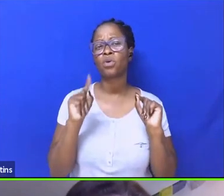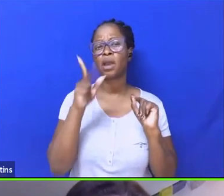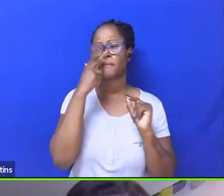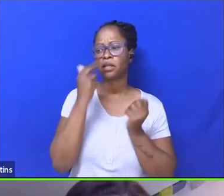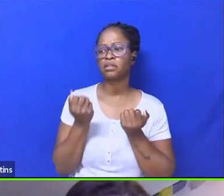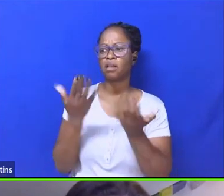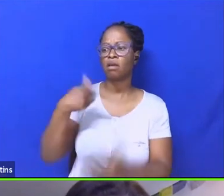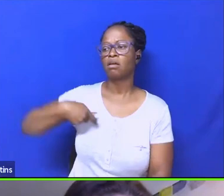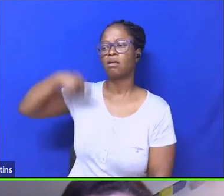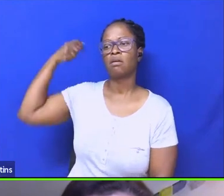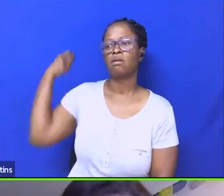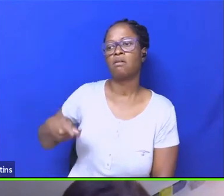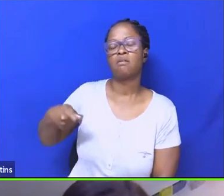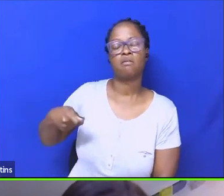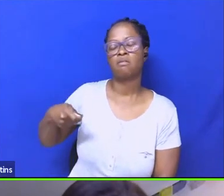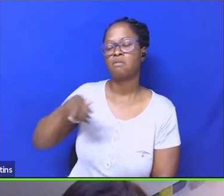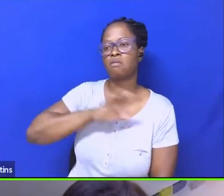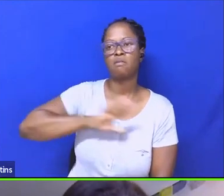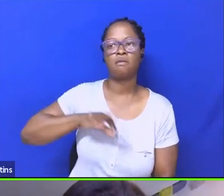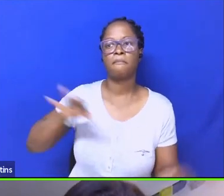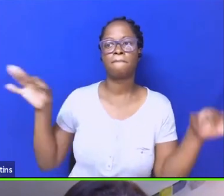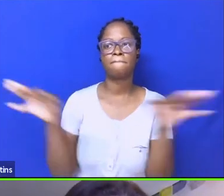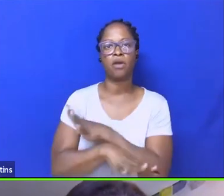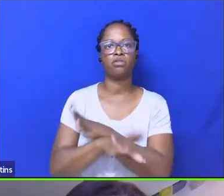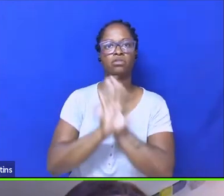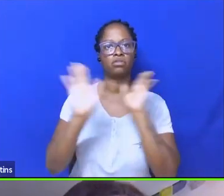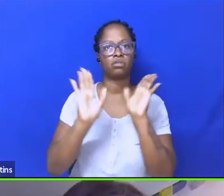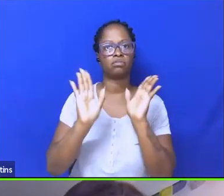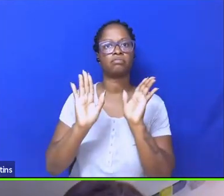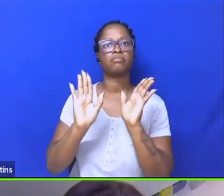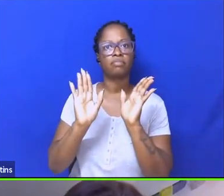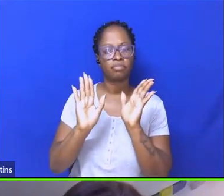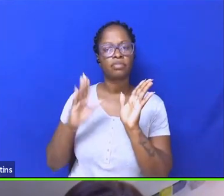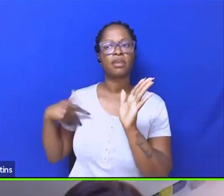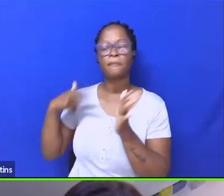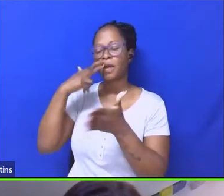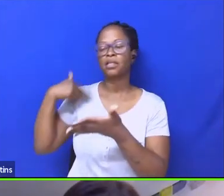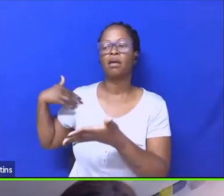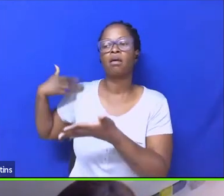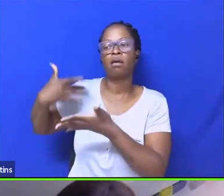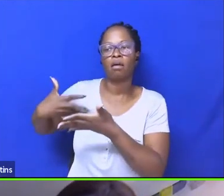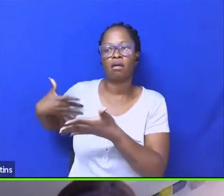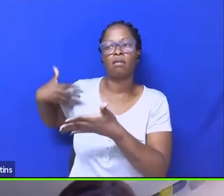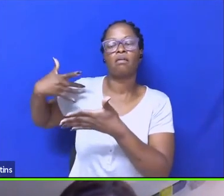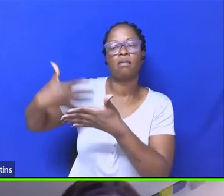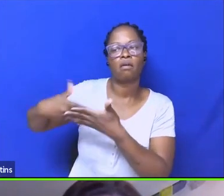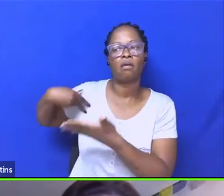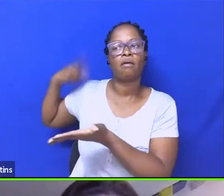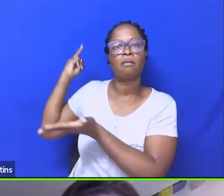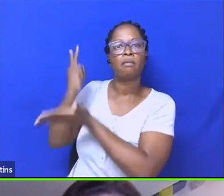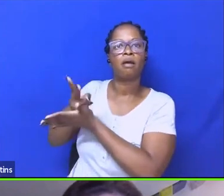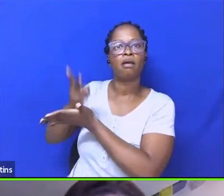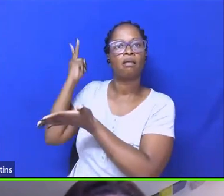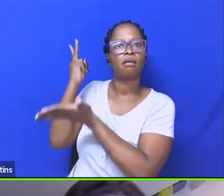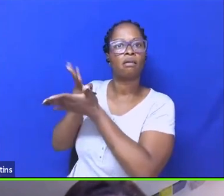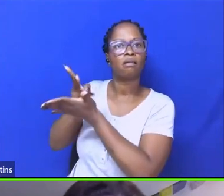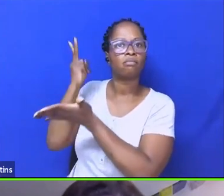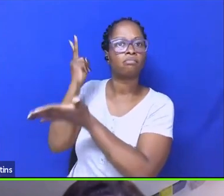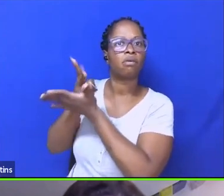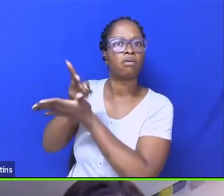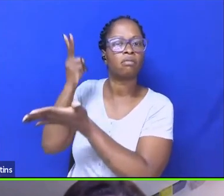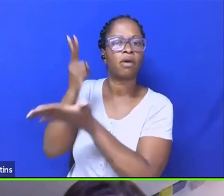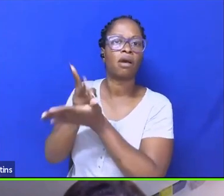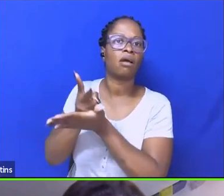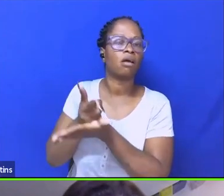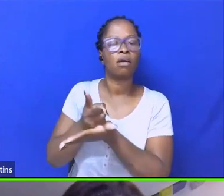repite quase como se repite um mantra como que não há que é incrível mas com os anos me fui dando conta que o